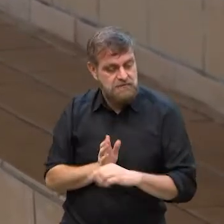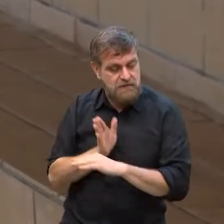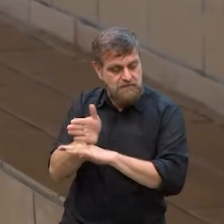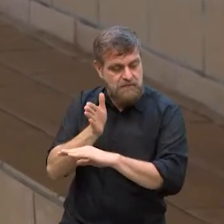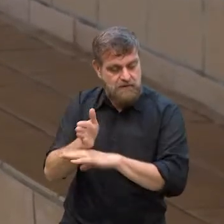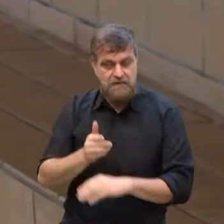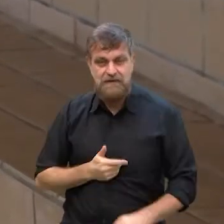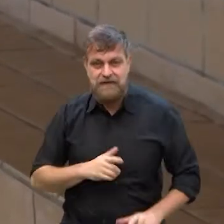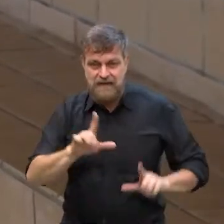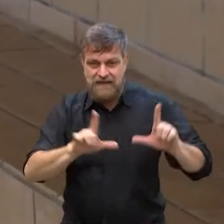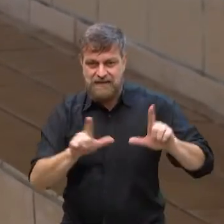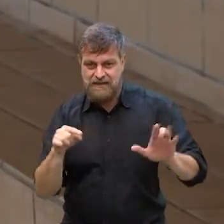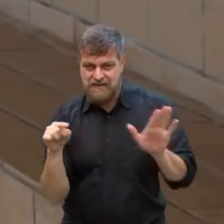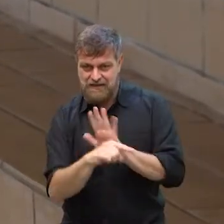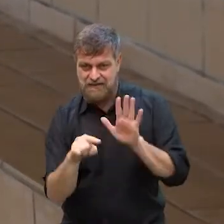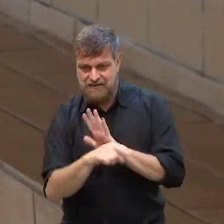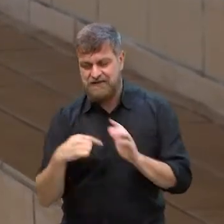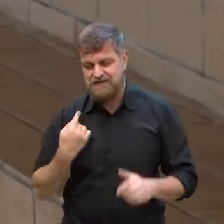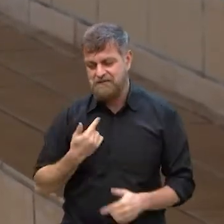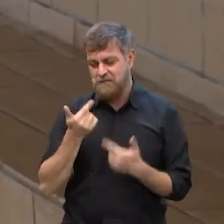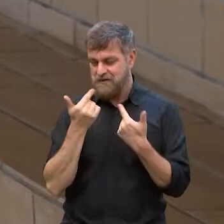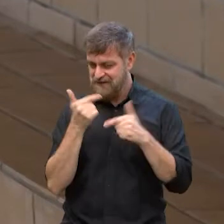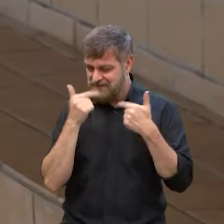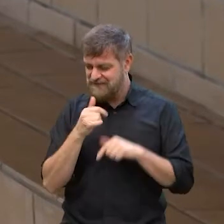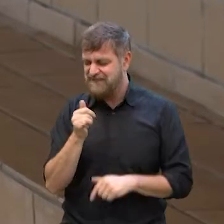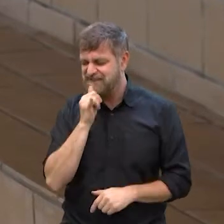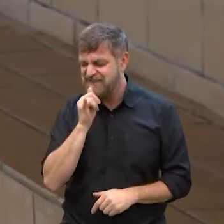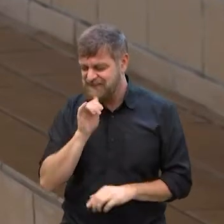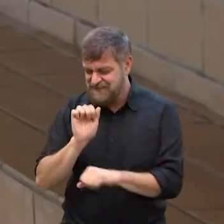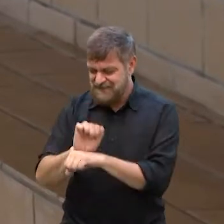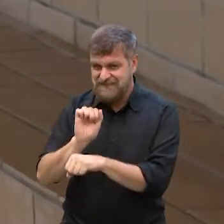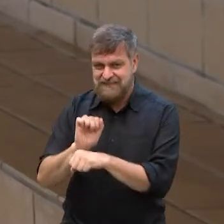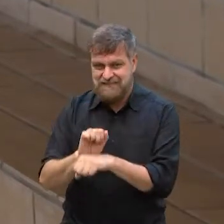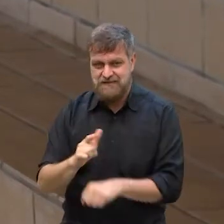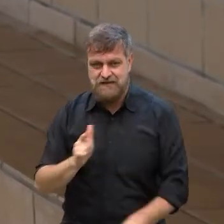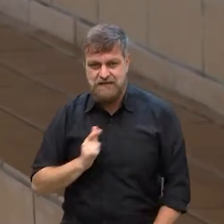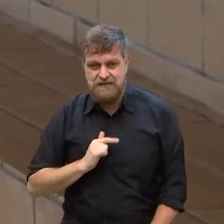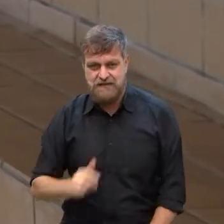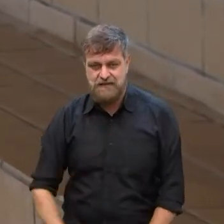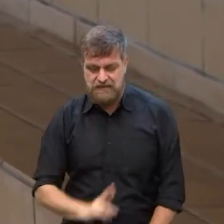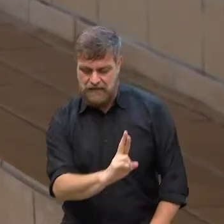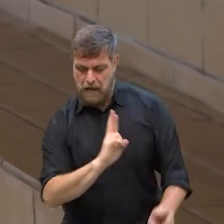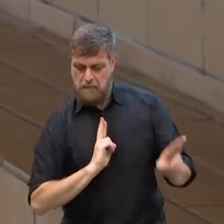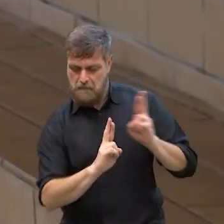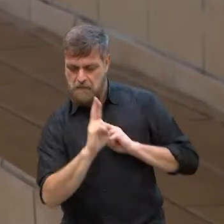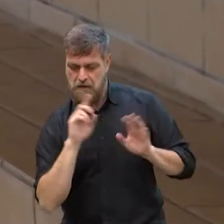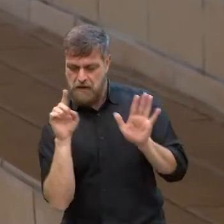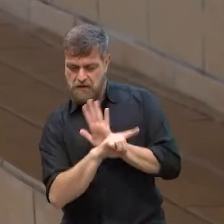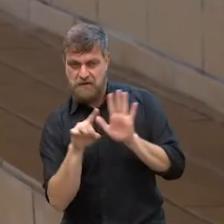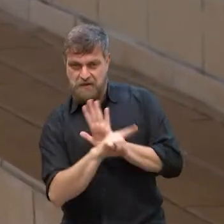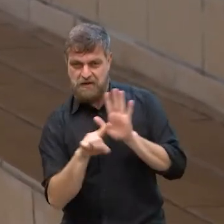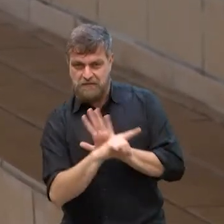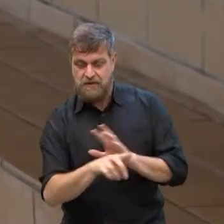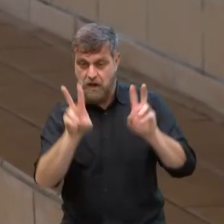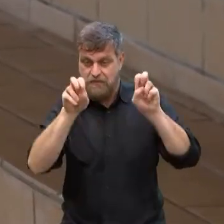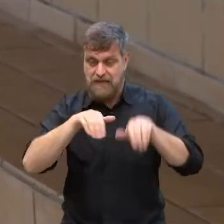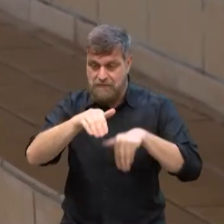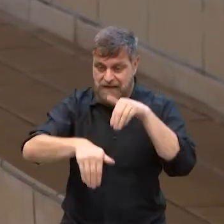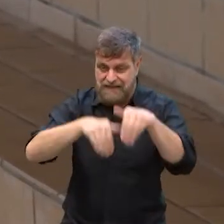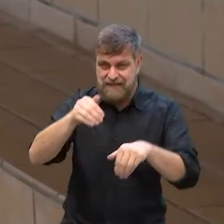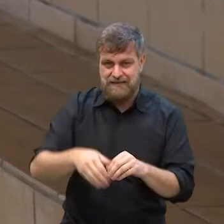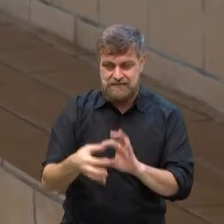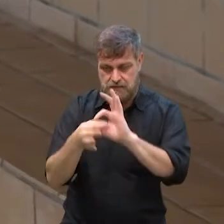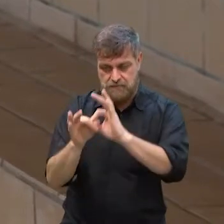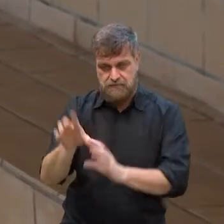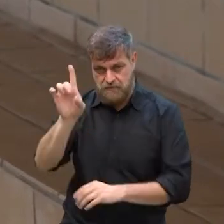quadro que ninguém sabe, a gente vai dar risada ainda no nosso programa aqui com o Daniel Dias, tem ainda muitas coisas que eu quero abordar com ele sobre a natação paralímpica